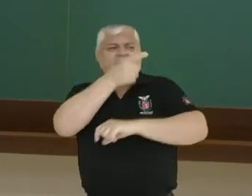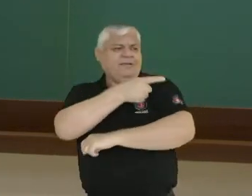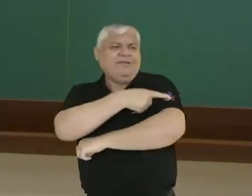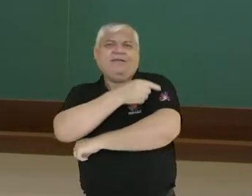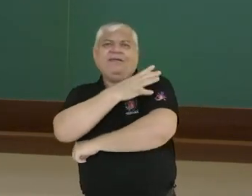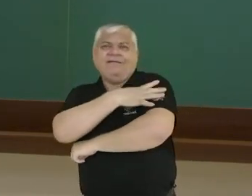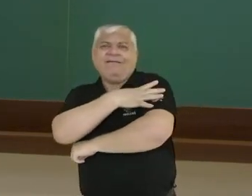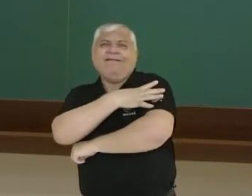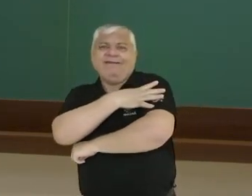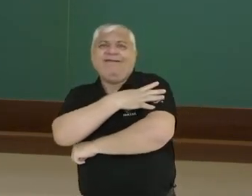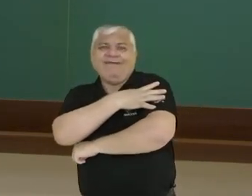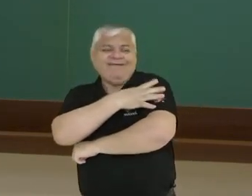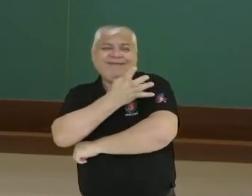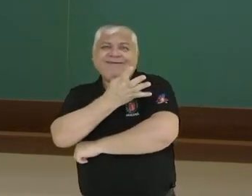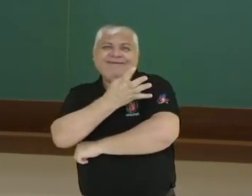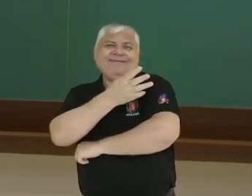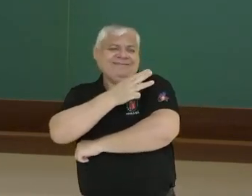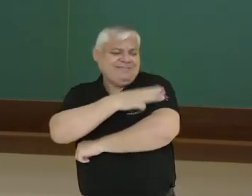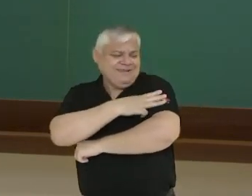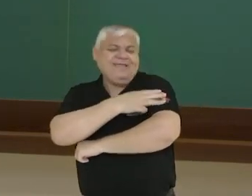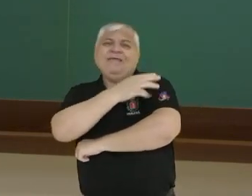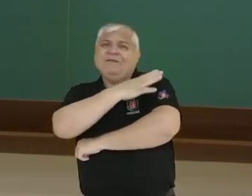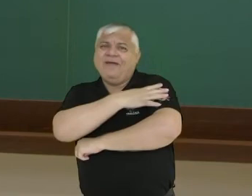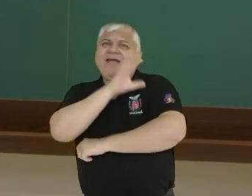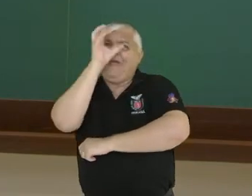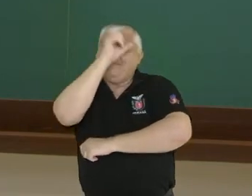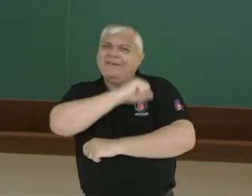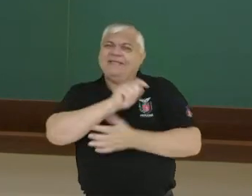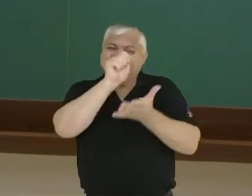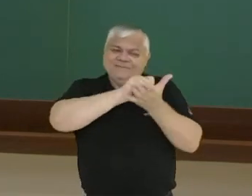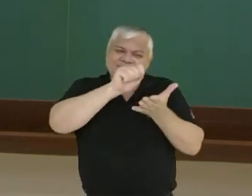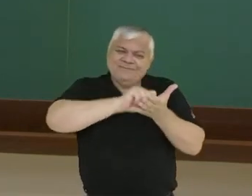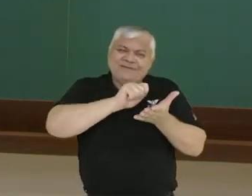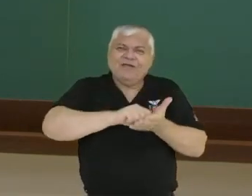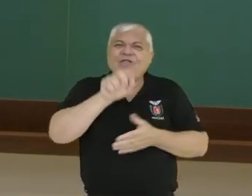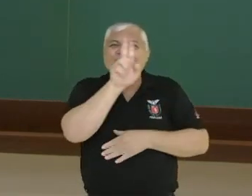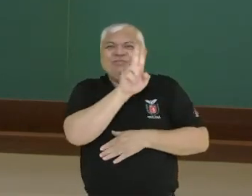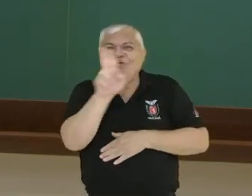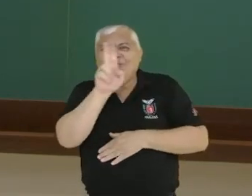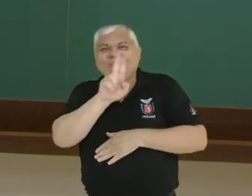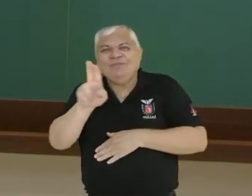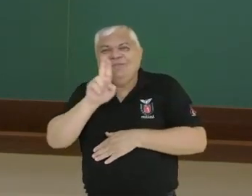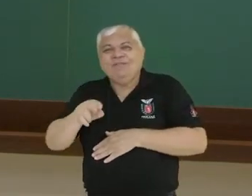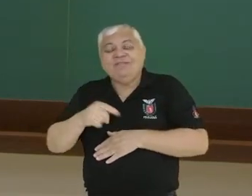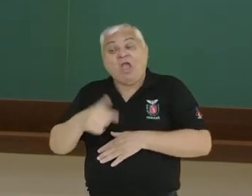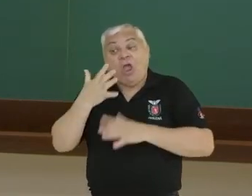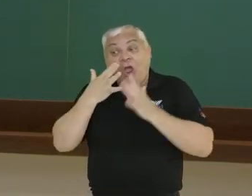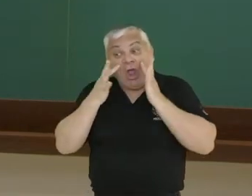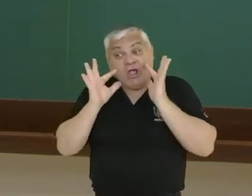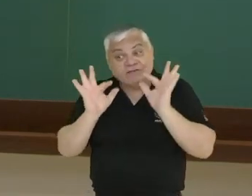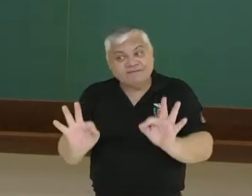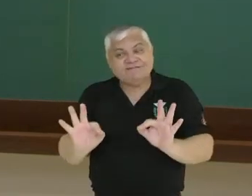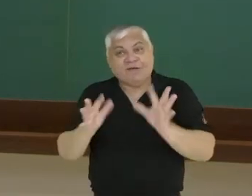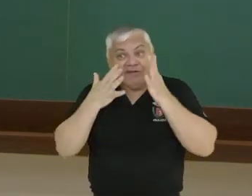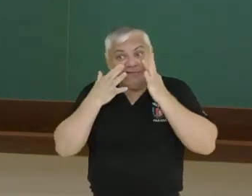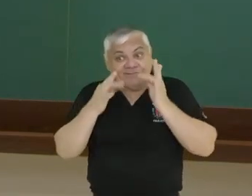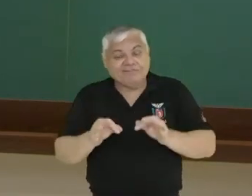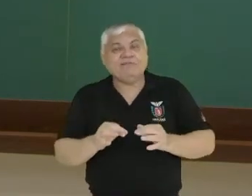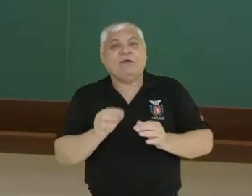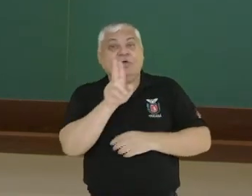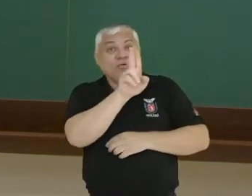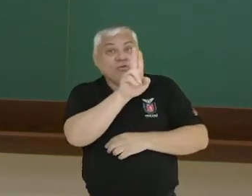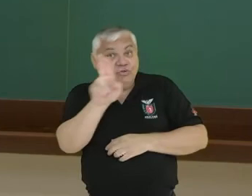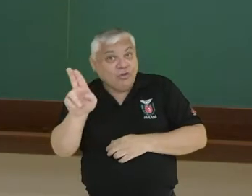aprendendo a escrever o seu próprio nome, as professoras sempre dizem, olha, observem, preste atenção, o